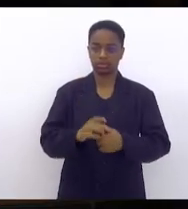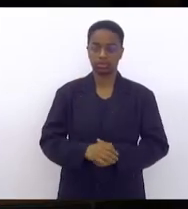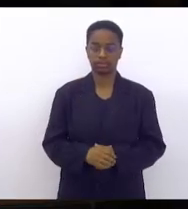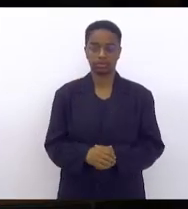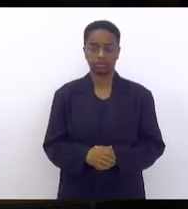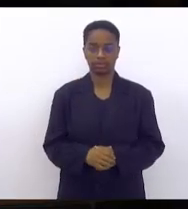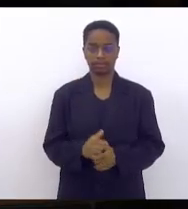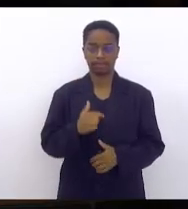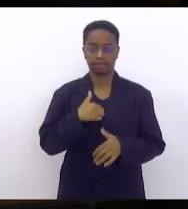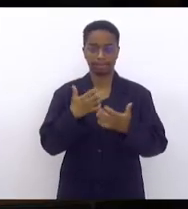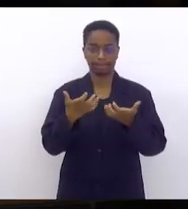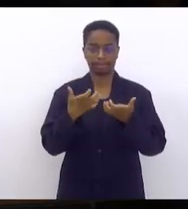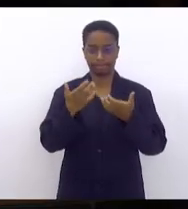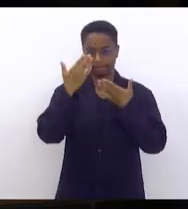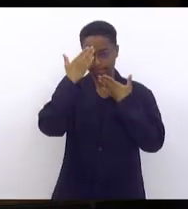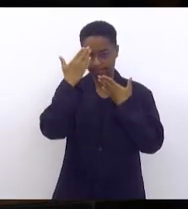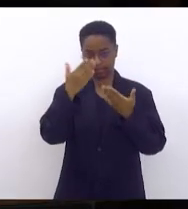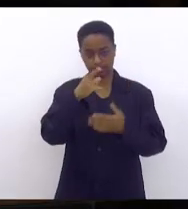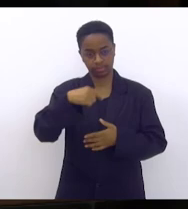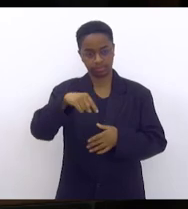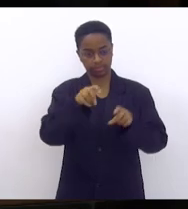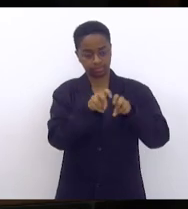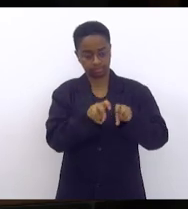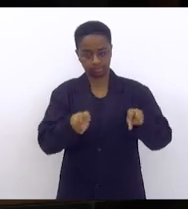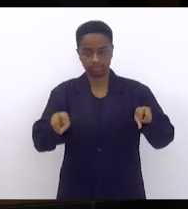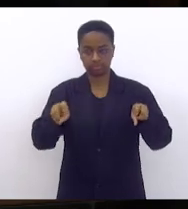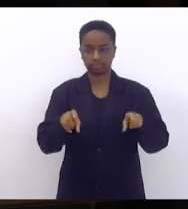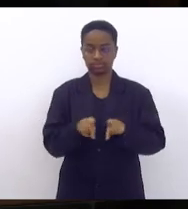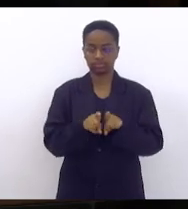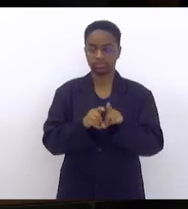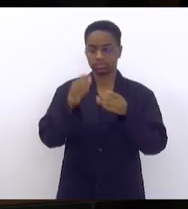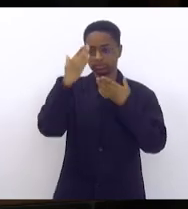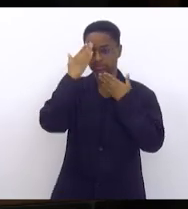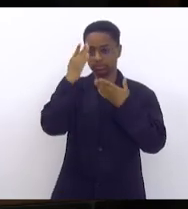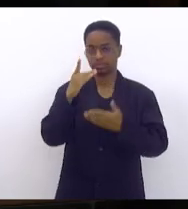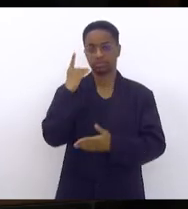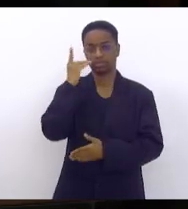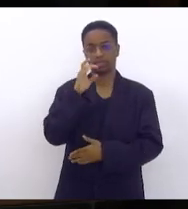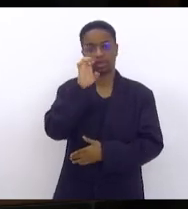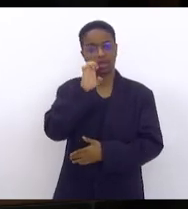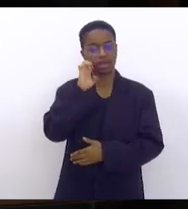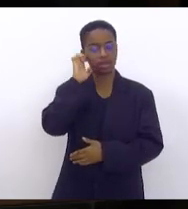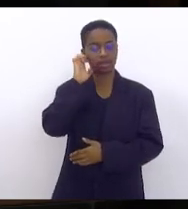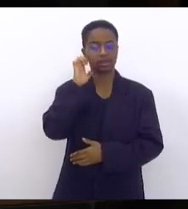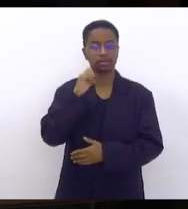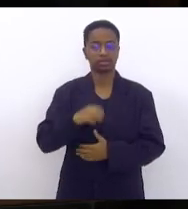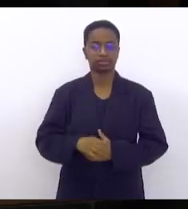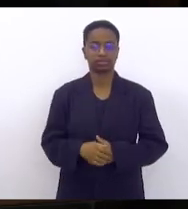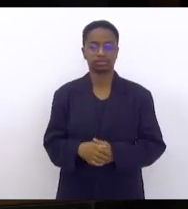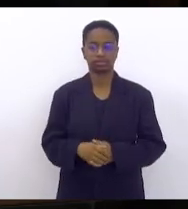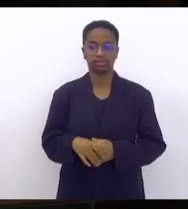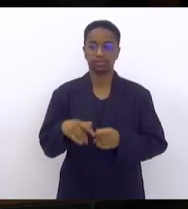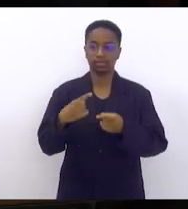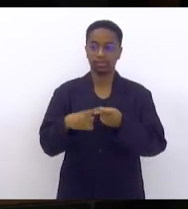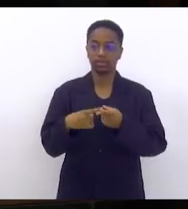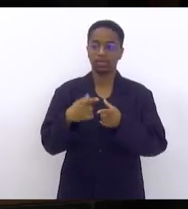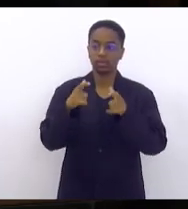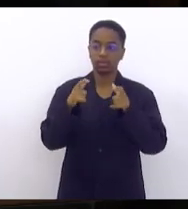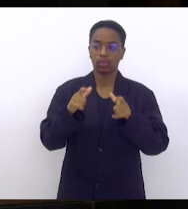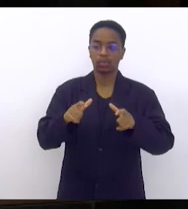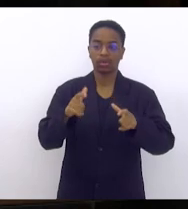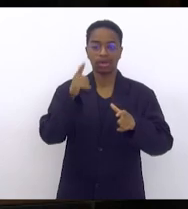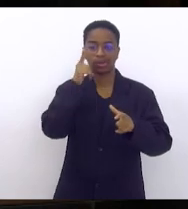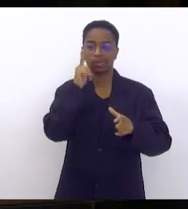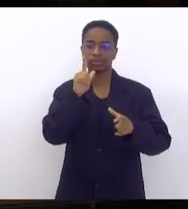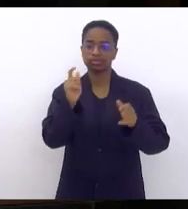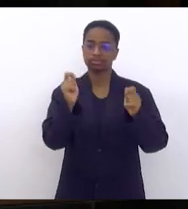Quero agradecer à mesa, quero agradecer à deputada Élica por ter conseguido esse espaço aqui para a gente